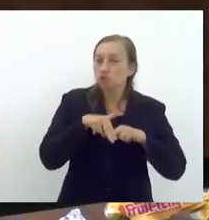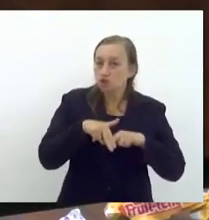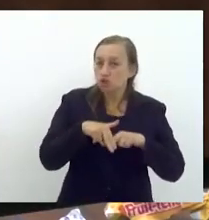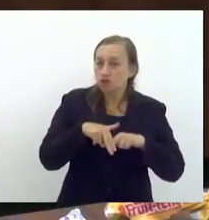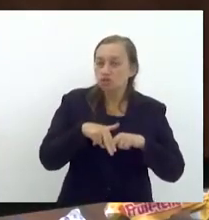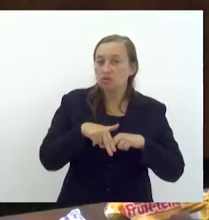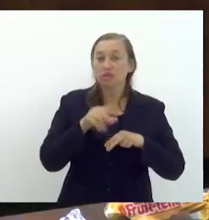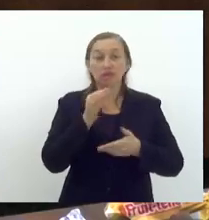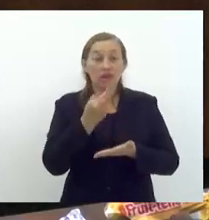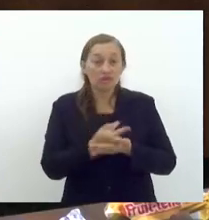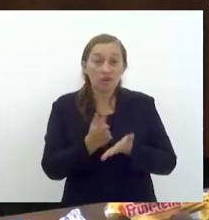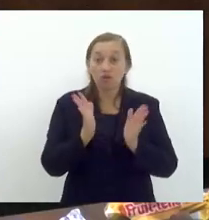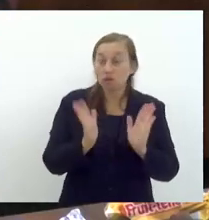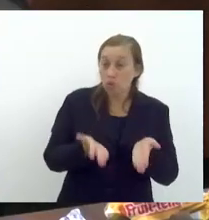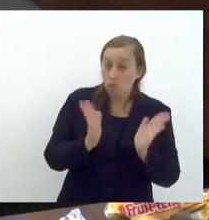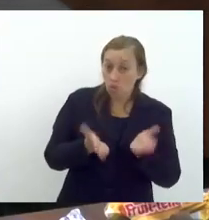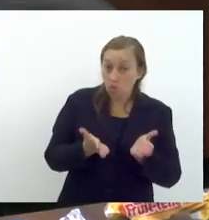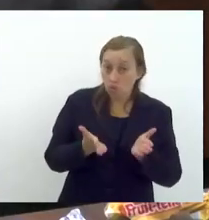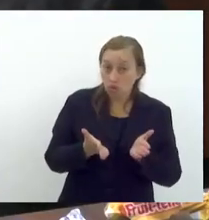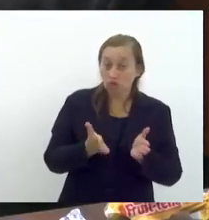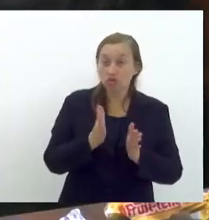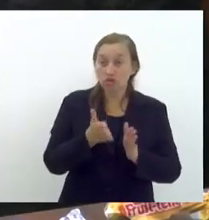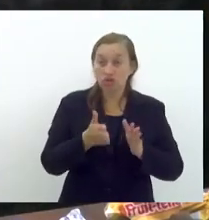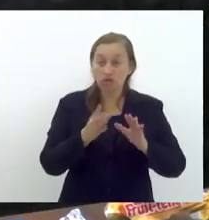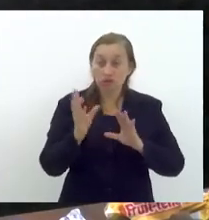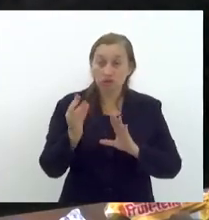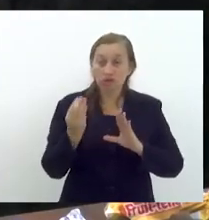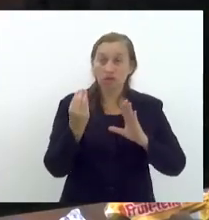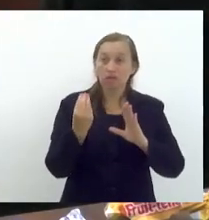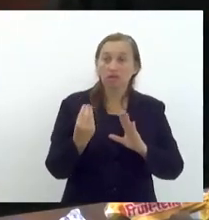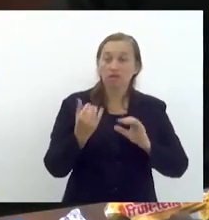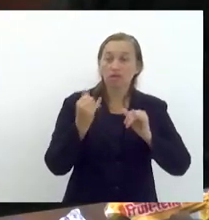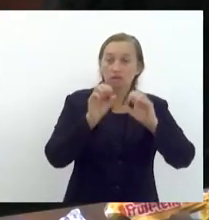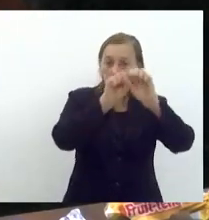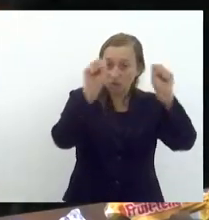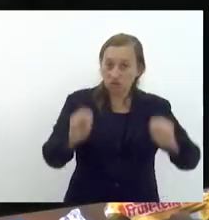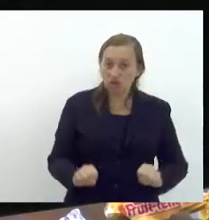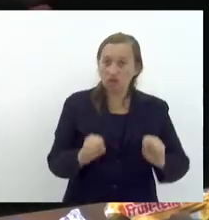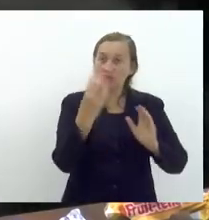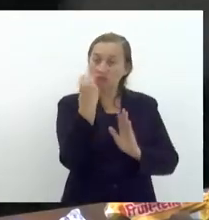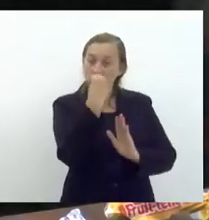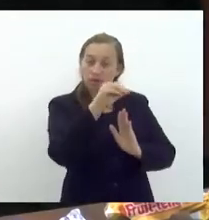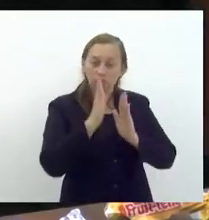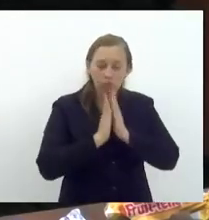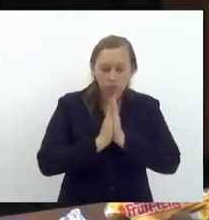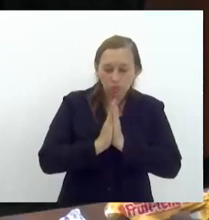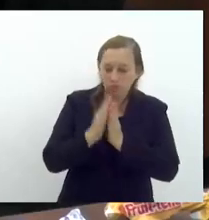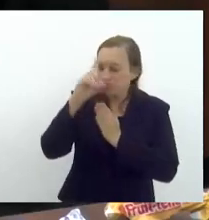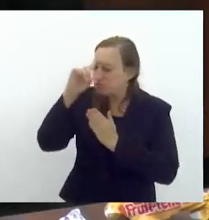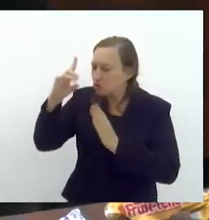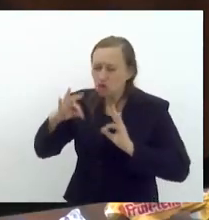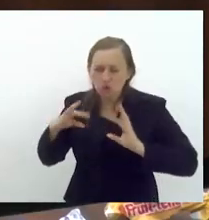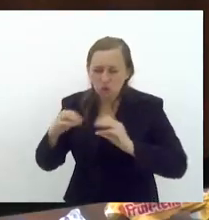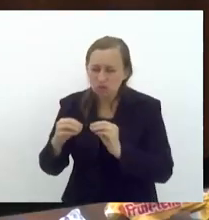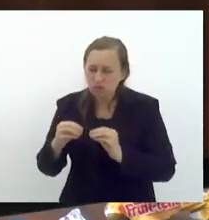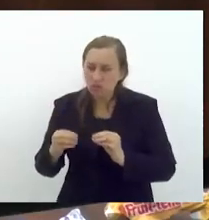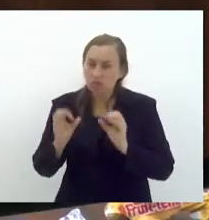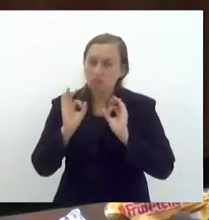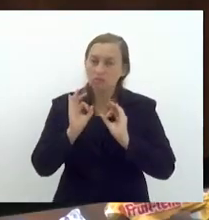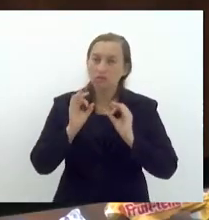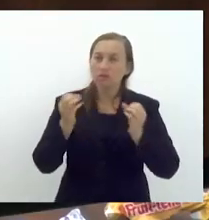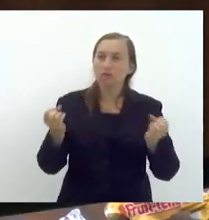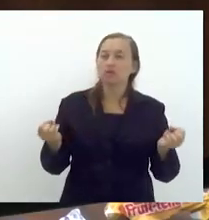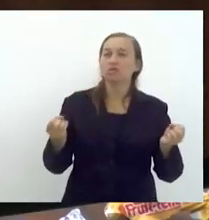ausência dele hoje justificada no painel que a gente joga a Deus aqui que tudo dê certo na cirurgia